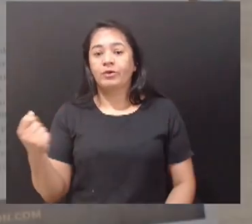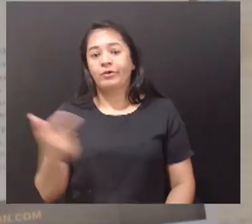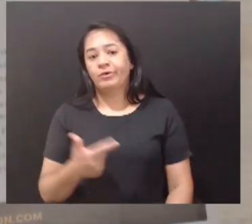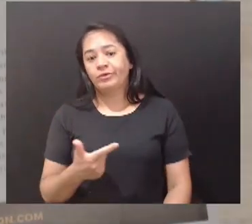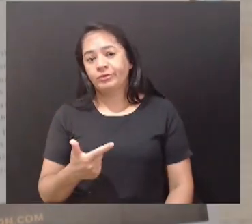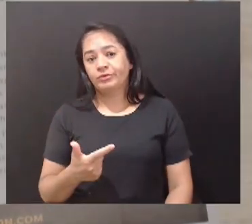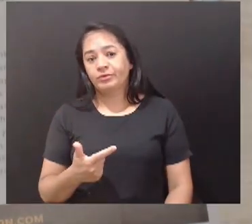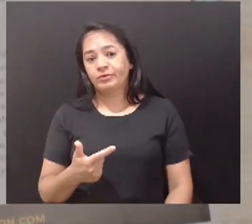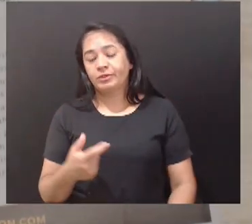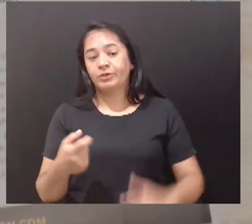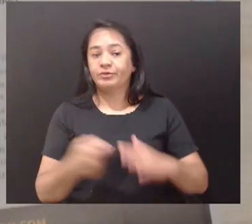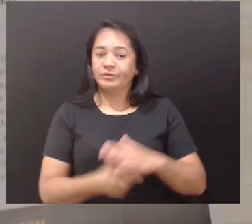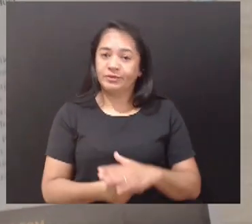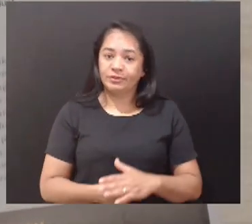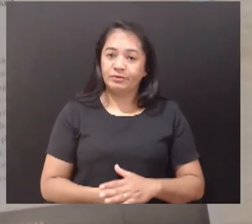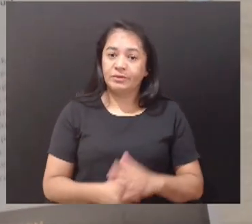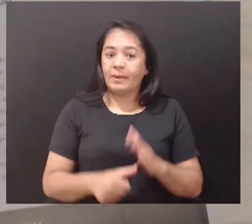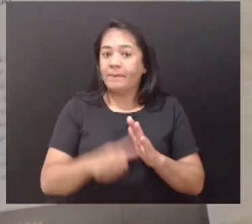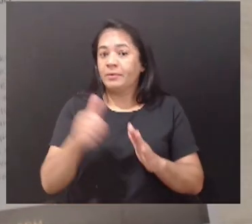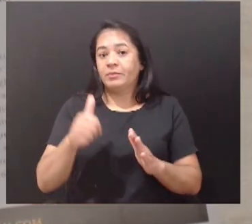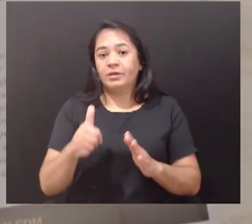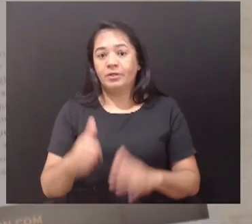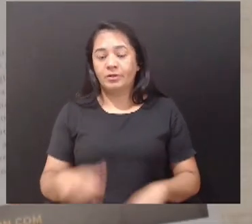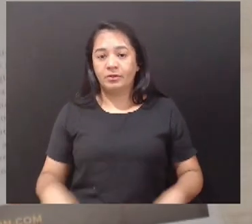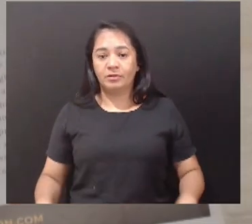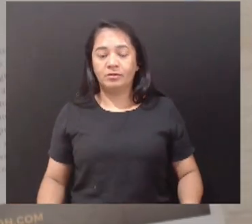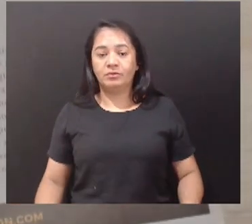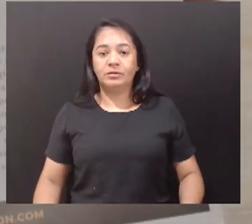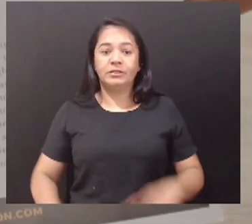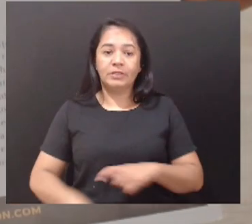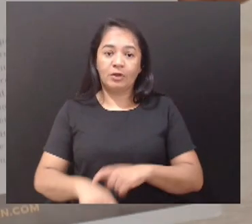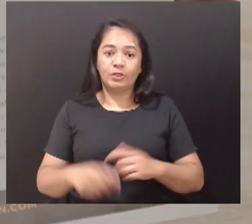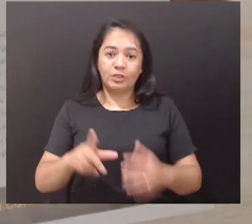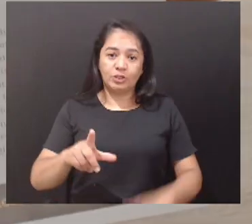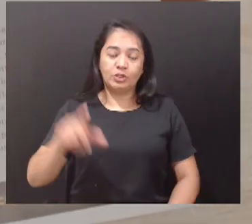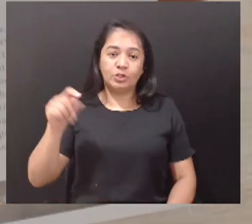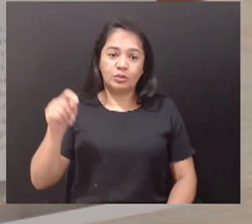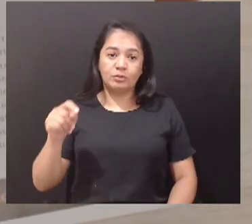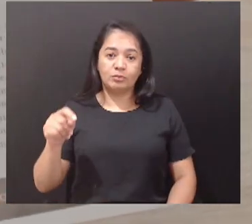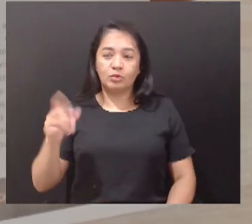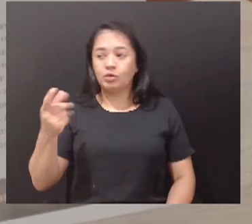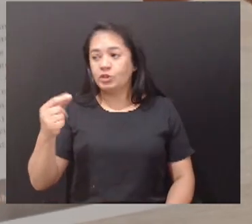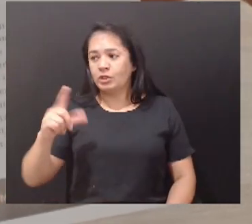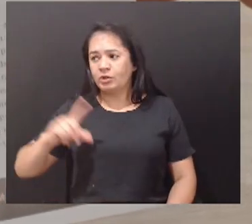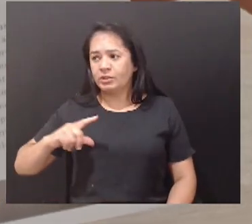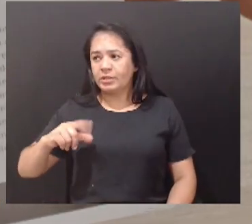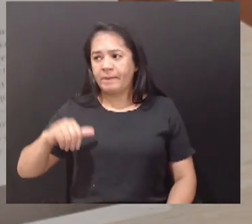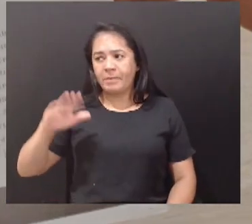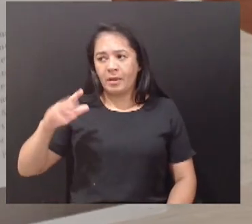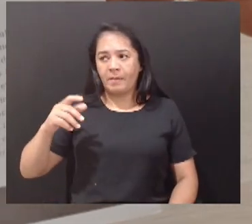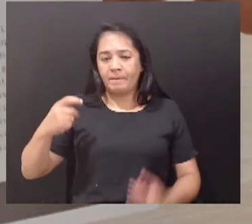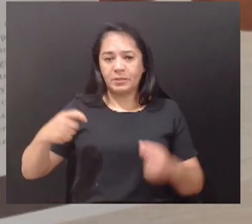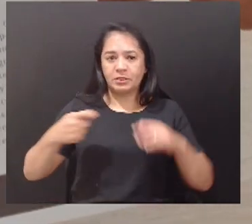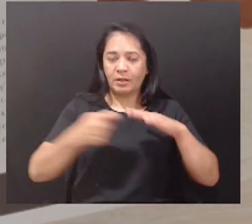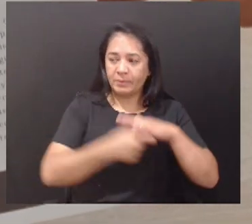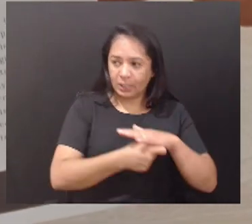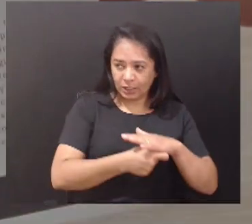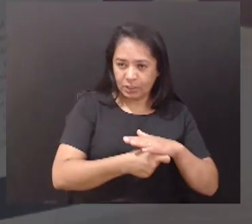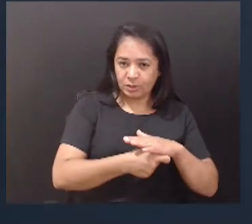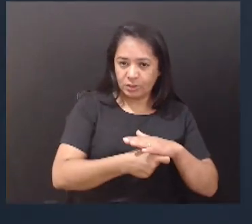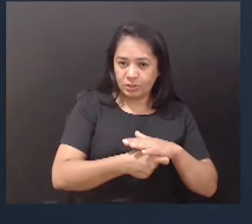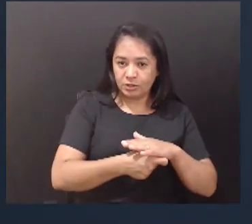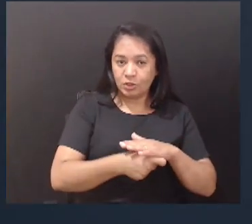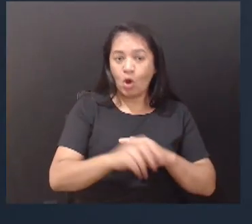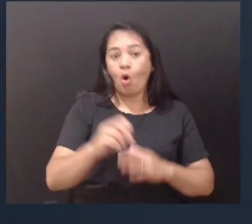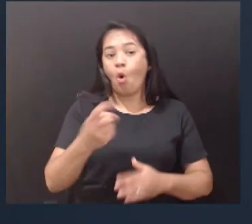esse é o primeiro ponto que a gente leva em consideração na hora de decidir. O dinheiro que eu tenho aqui a mais, eu vou aplicar ele para me render juros